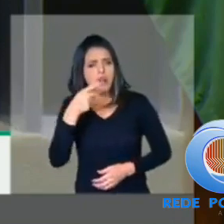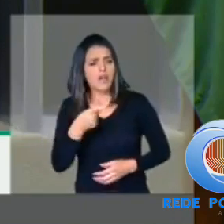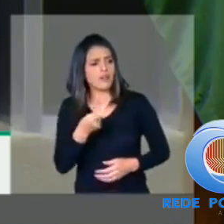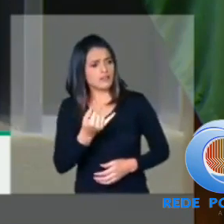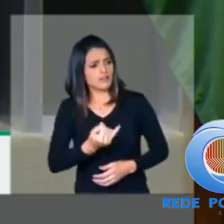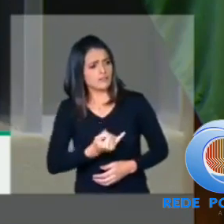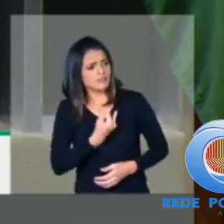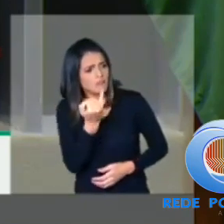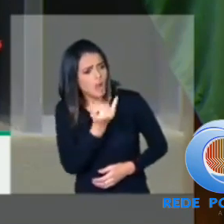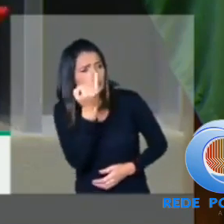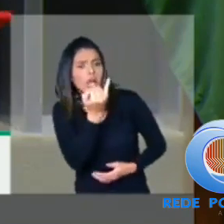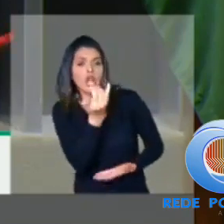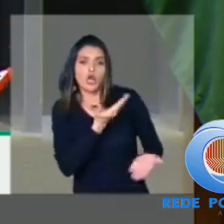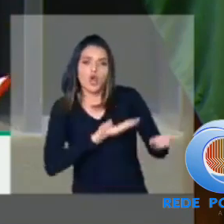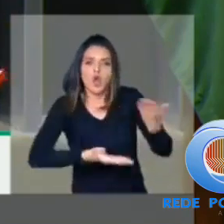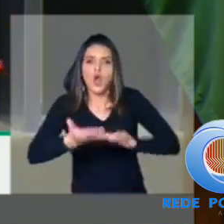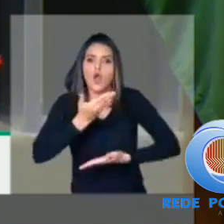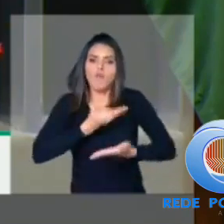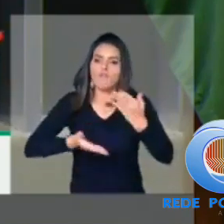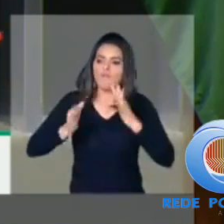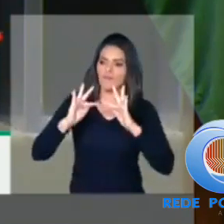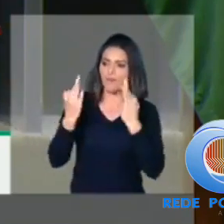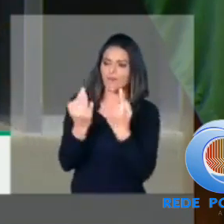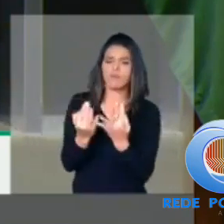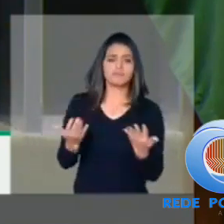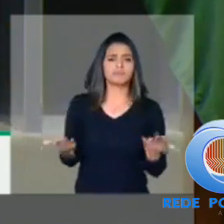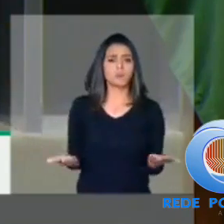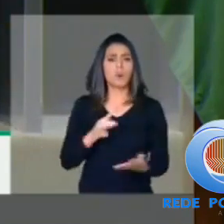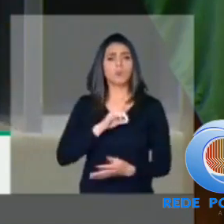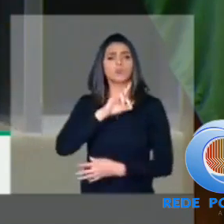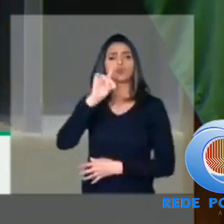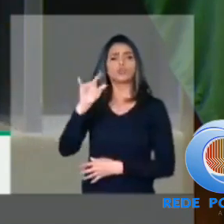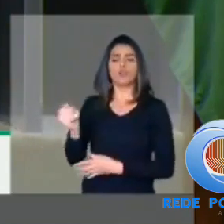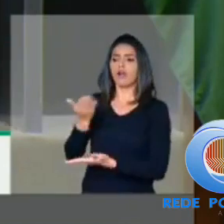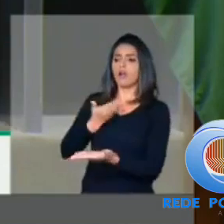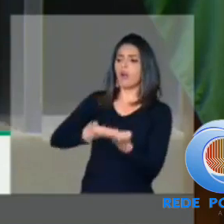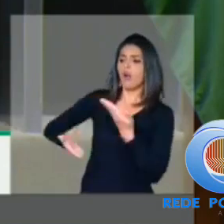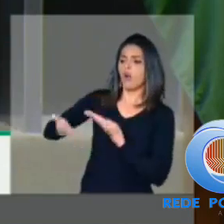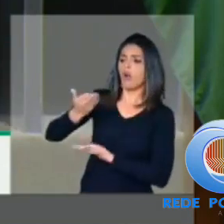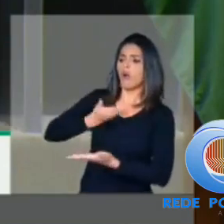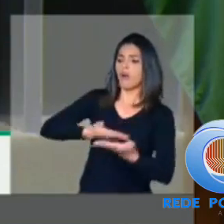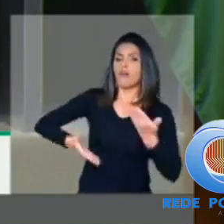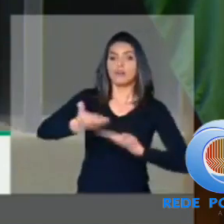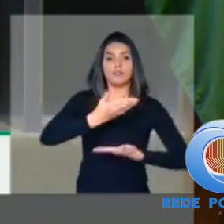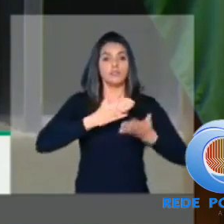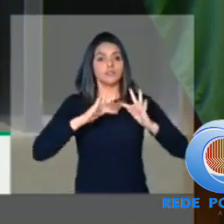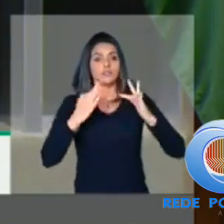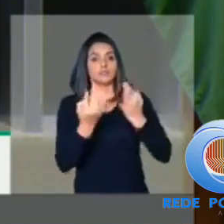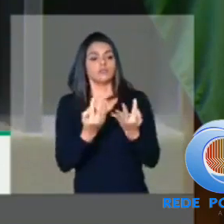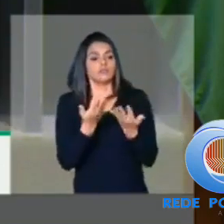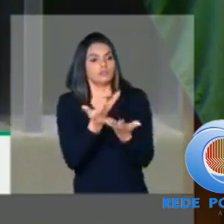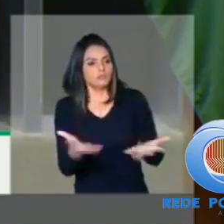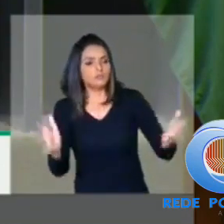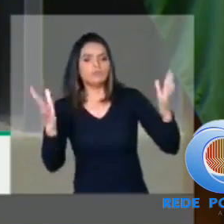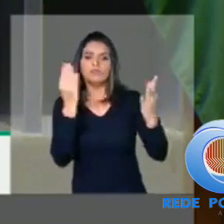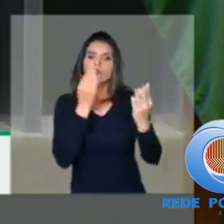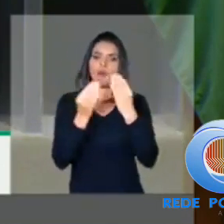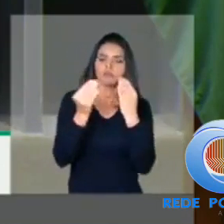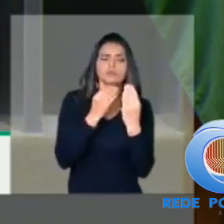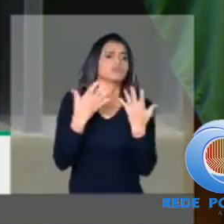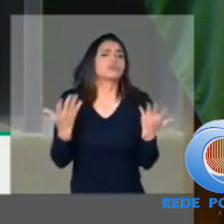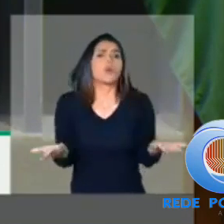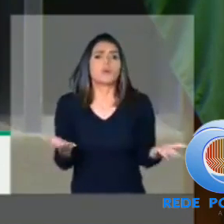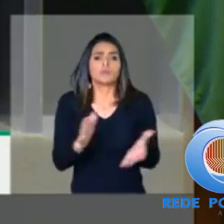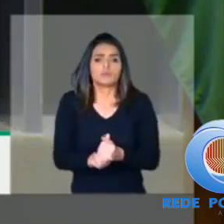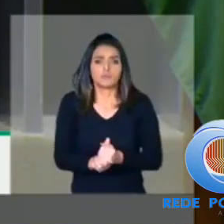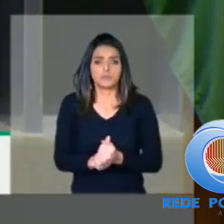familiar, quando é que o trabalhador conviverá com as suas famílias? Além disso, o